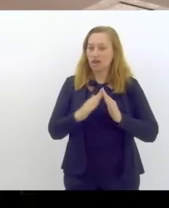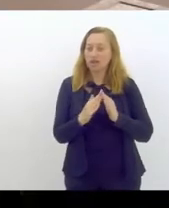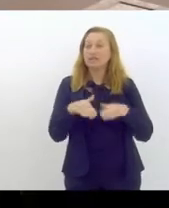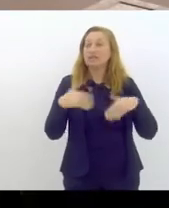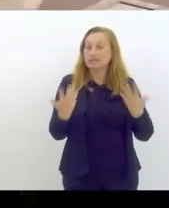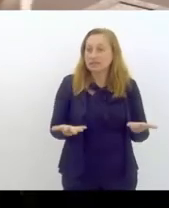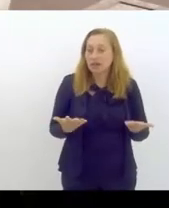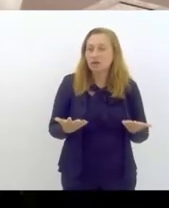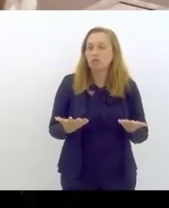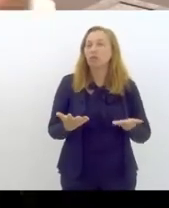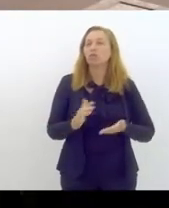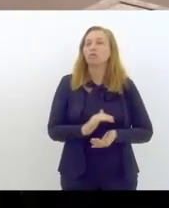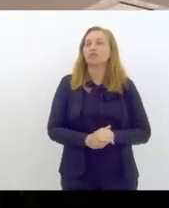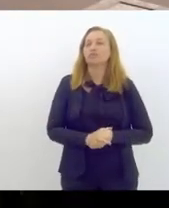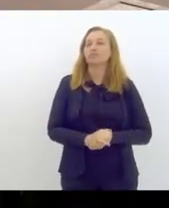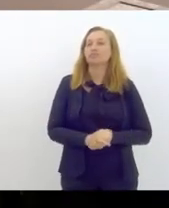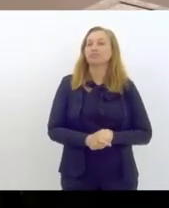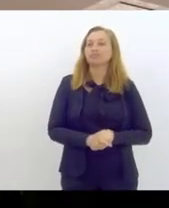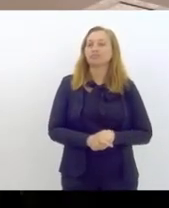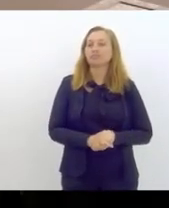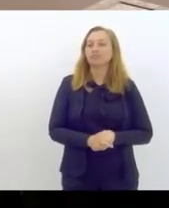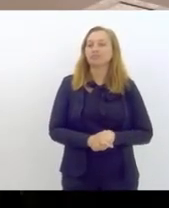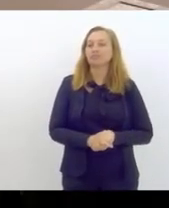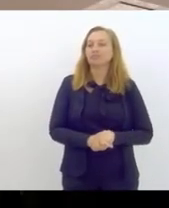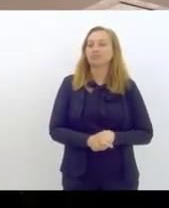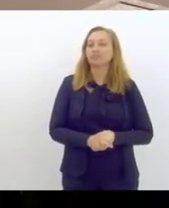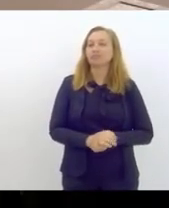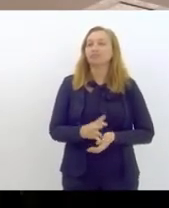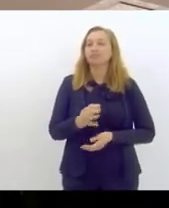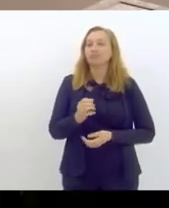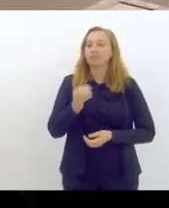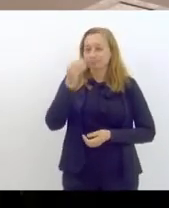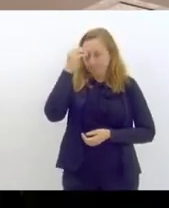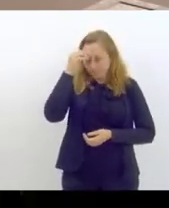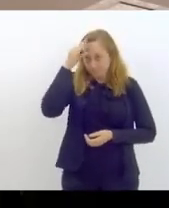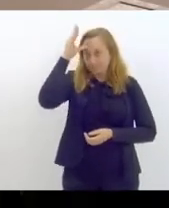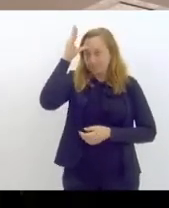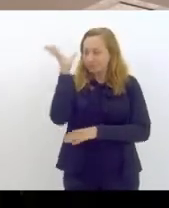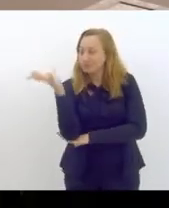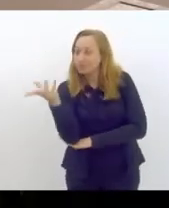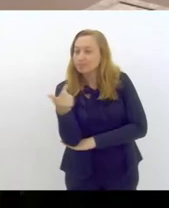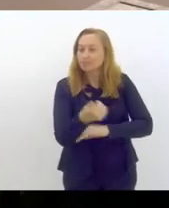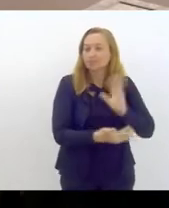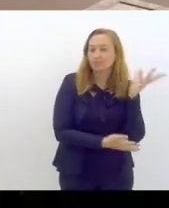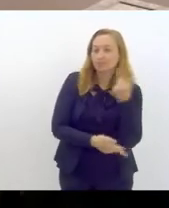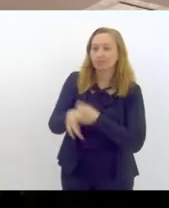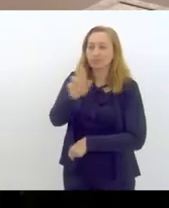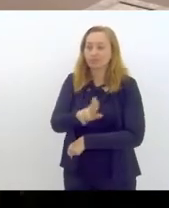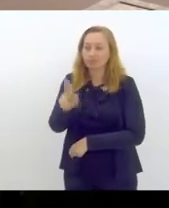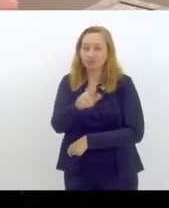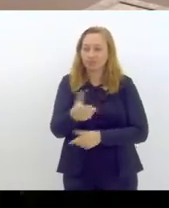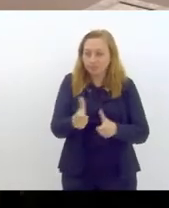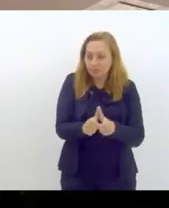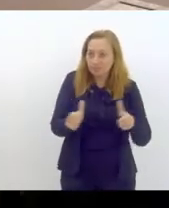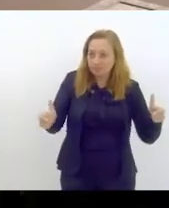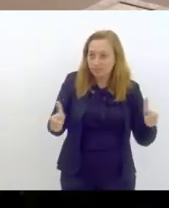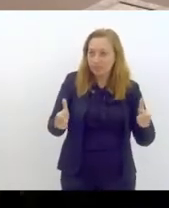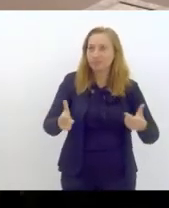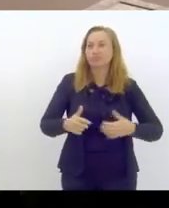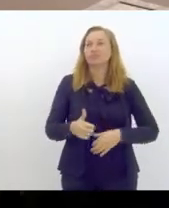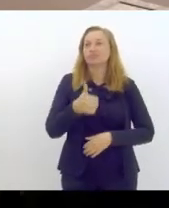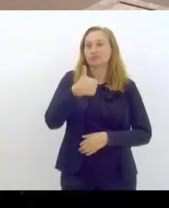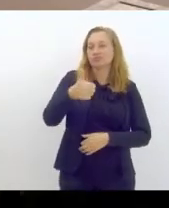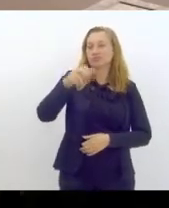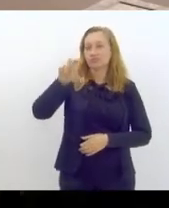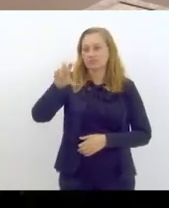Então, o fator de disseminação do conhecimento ambiental, da utilização, ele é muito grande, são 750